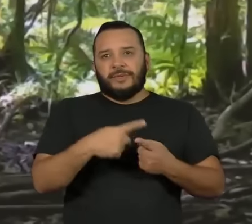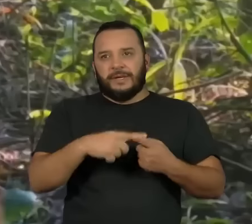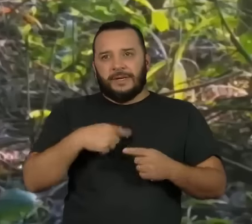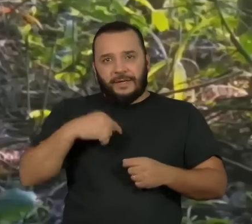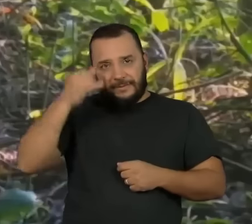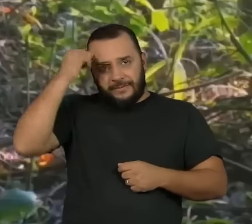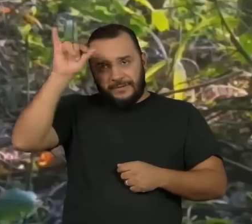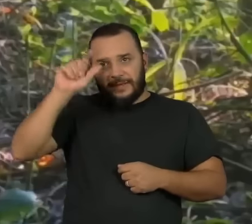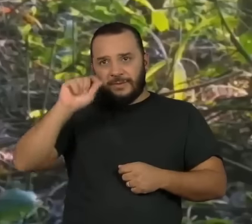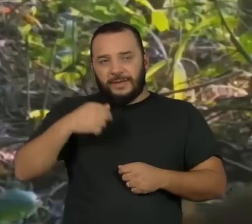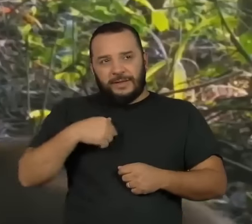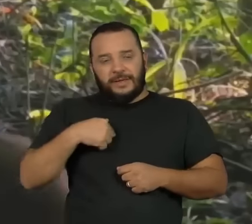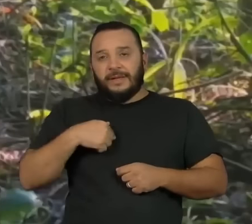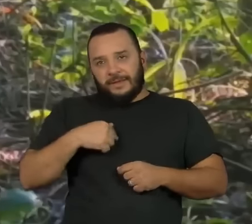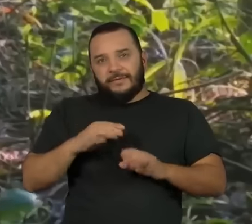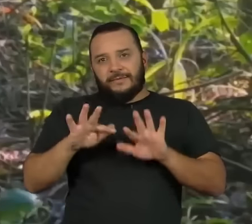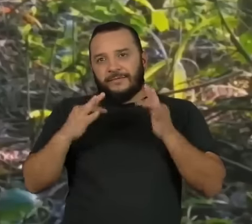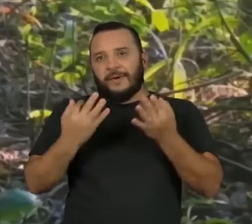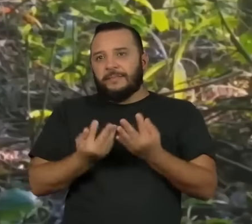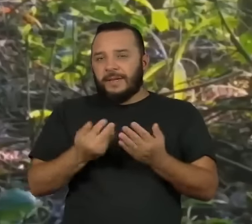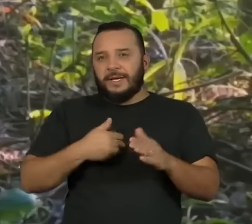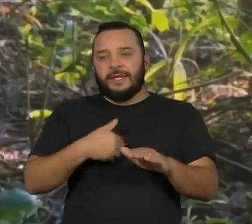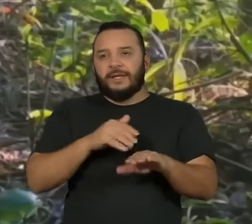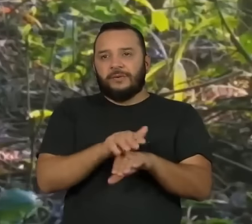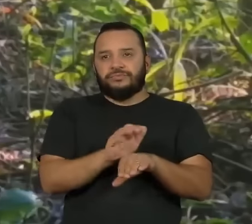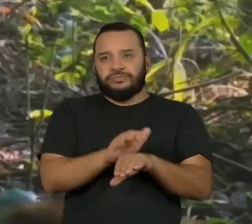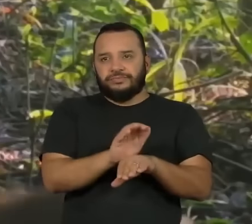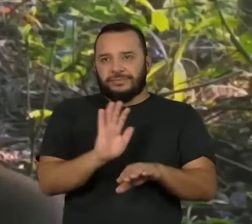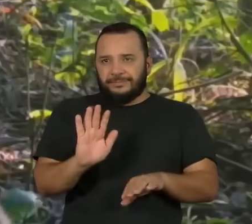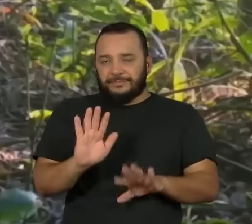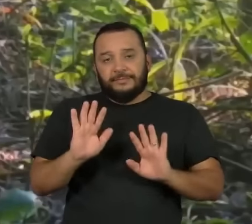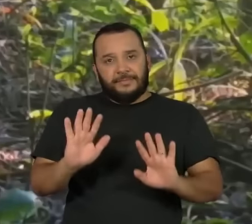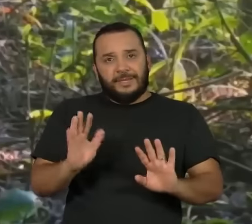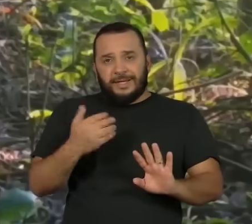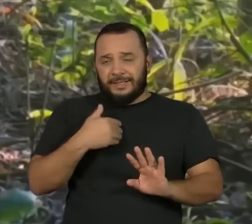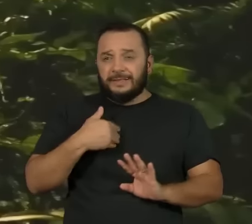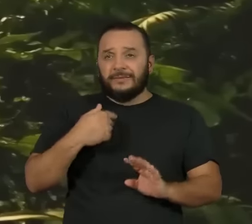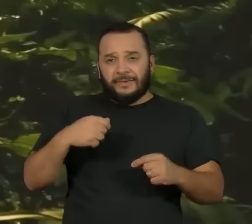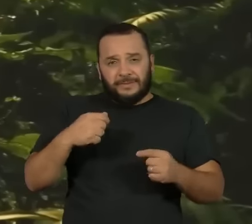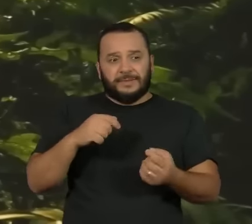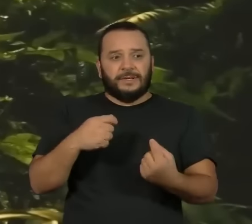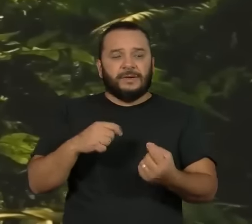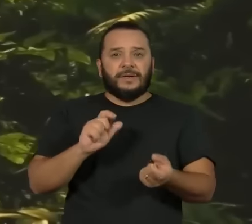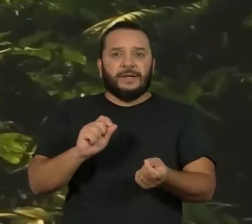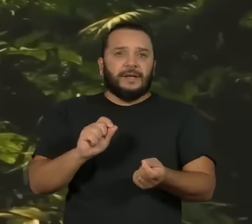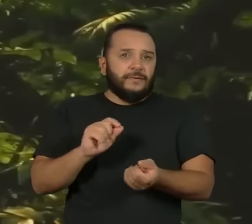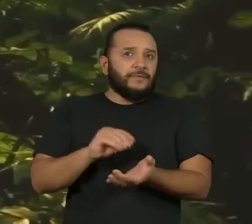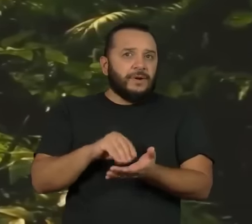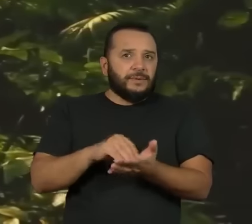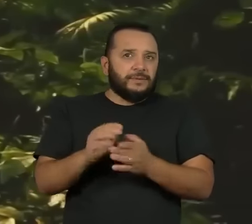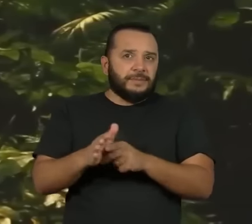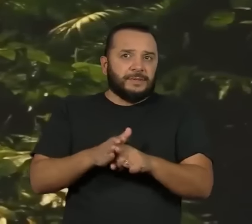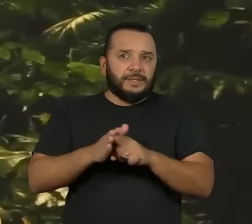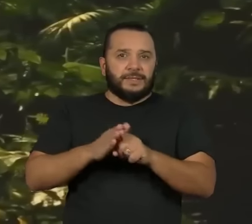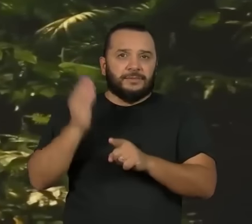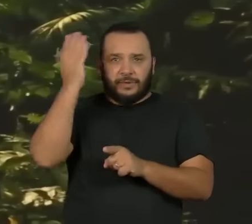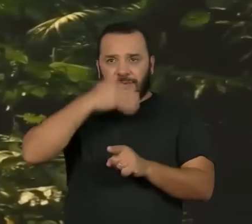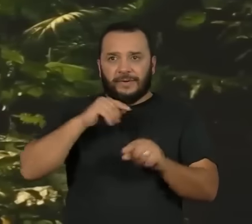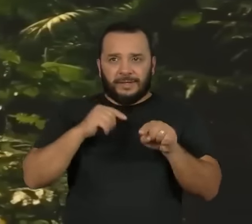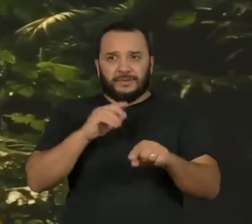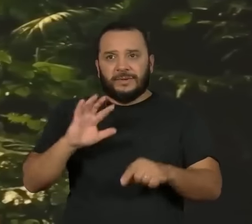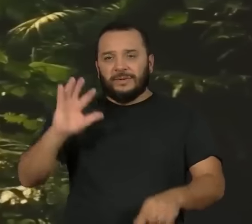parentes. Mas ainda faltam estudos que comprovem que isso realmente acontece. A gente